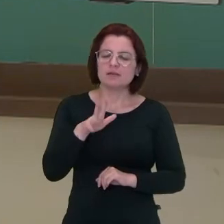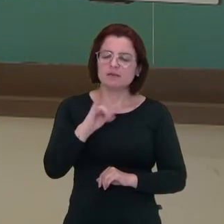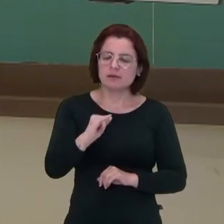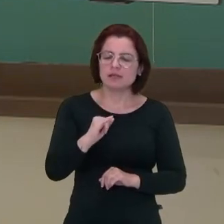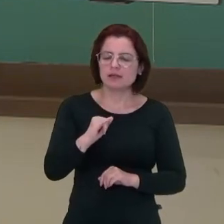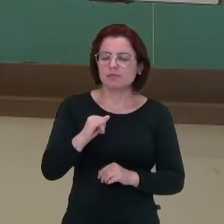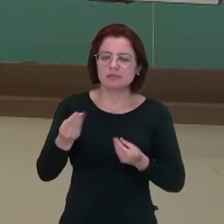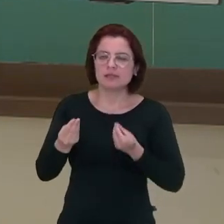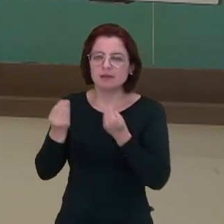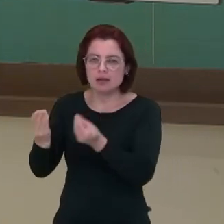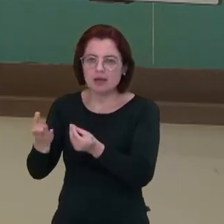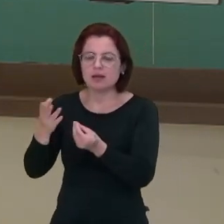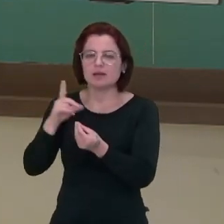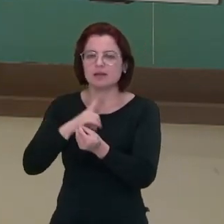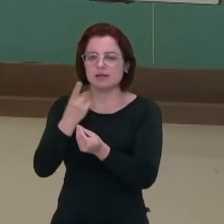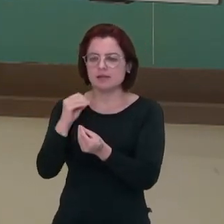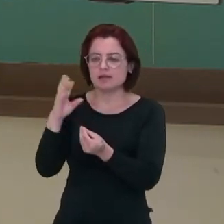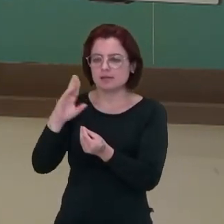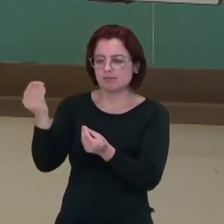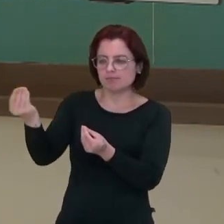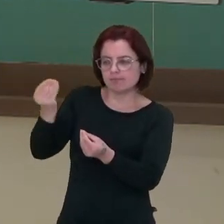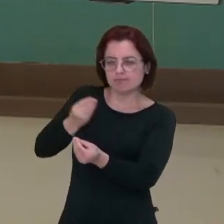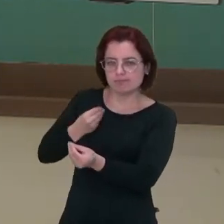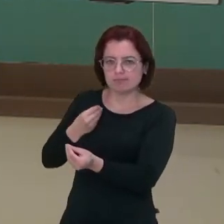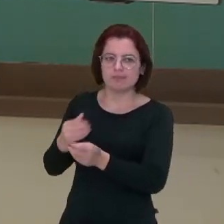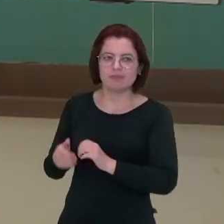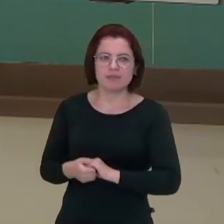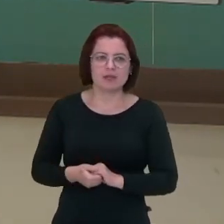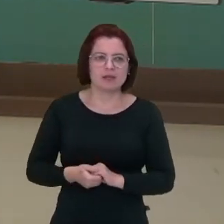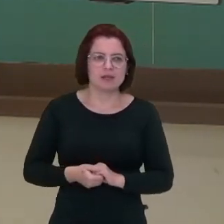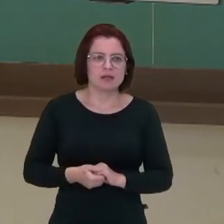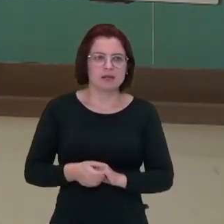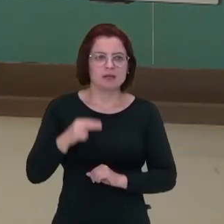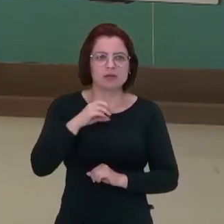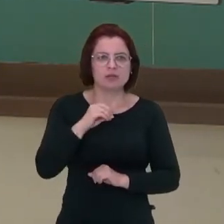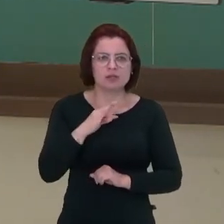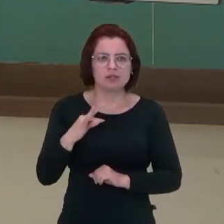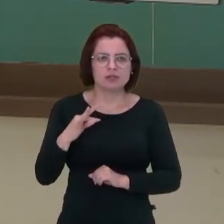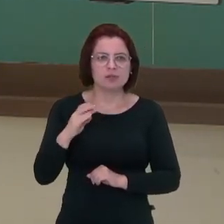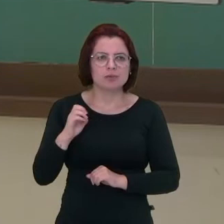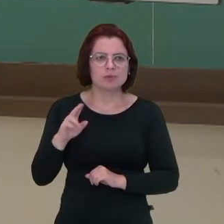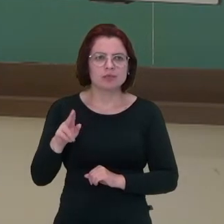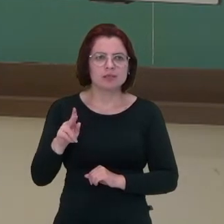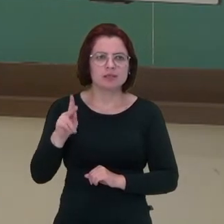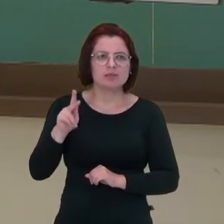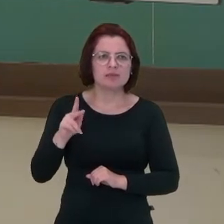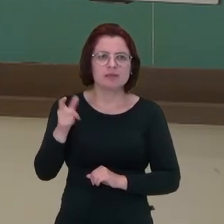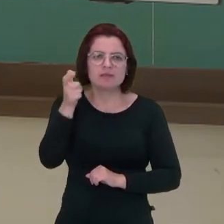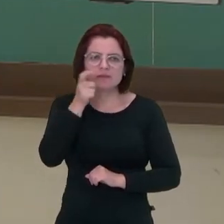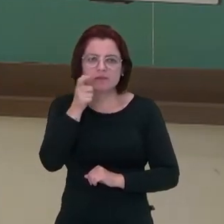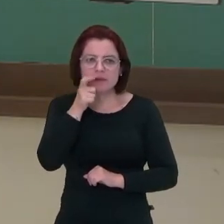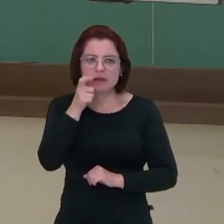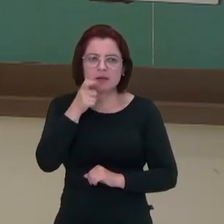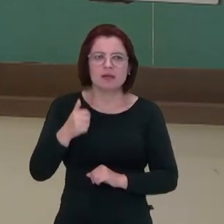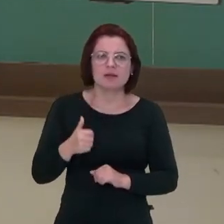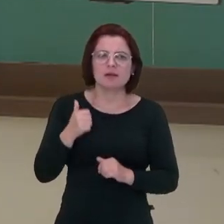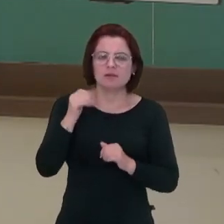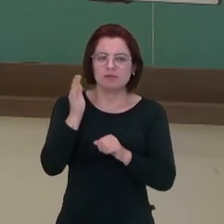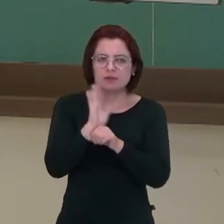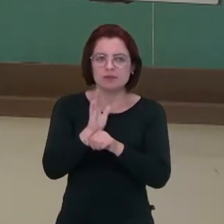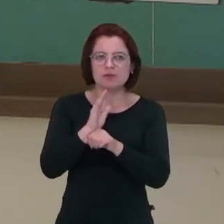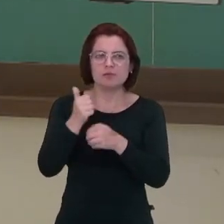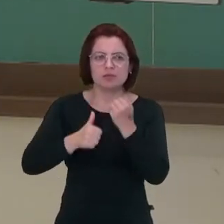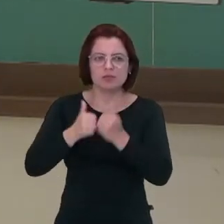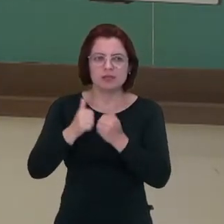notebook para assistir filmes e jogar. O celular, meio pelo qual ela recebe os pedidos da entrega